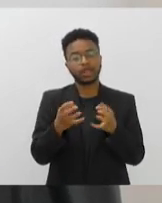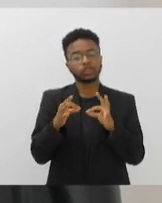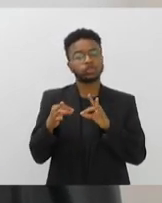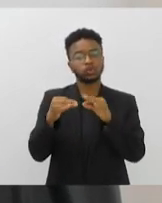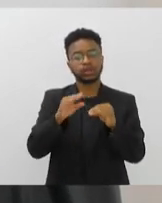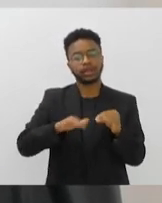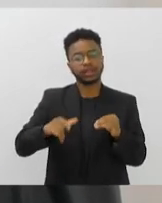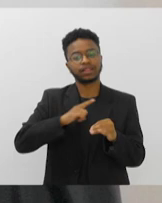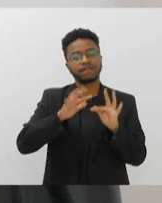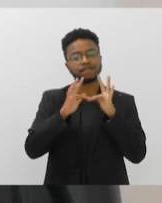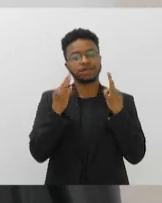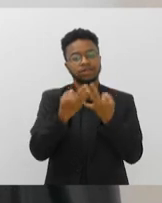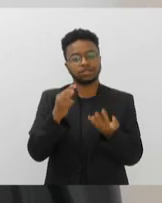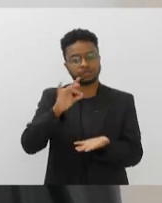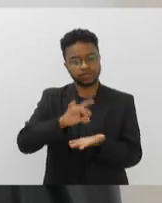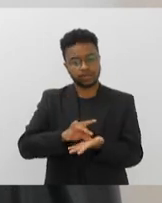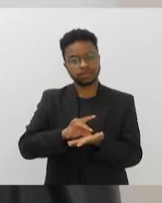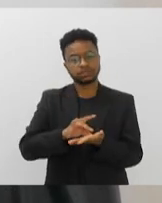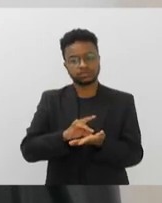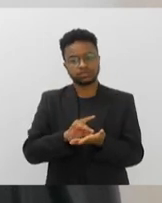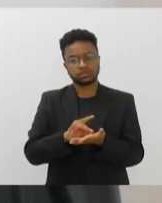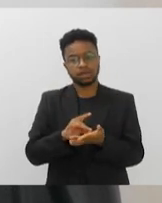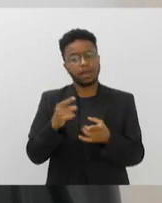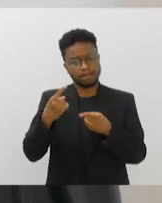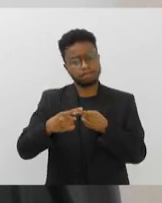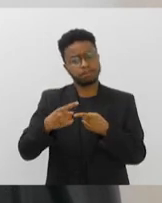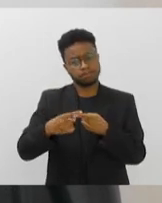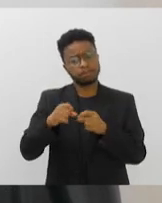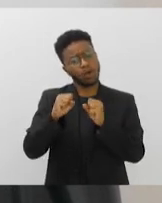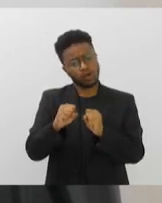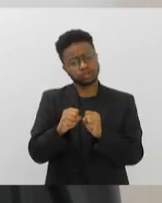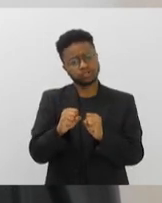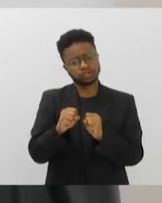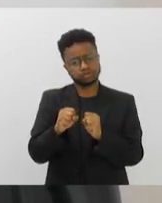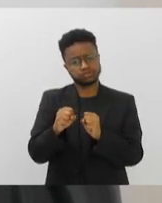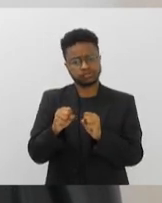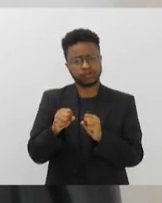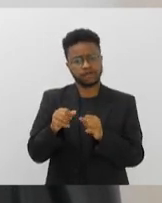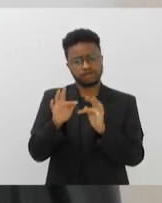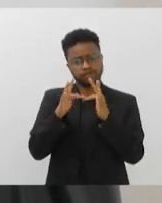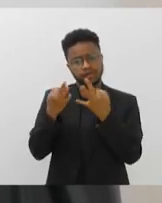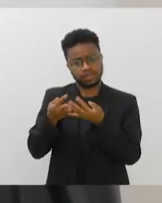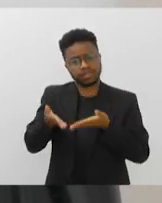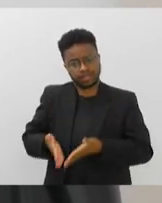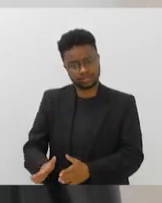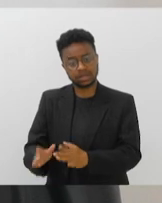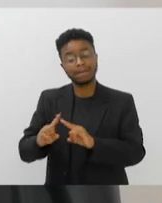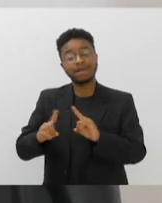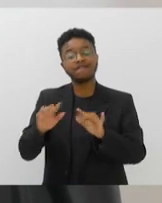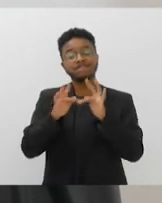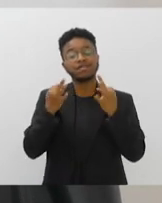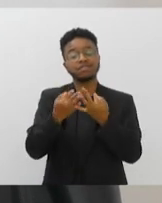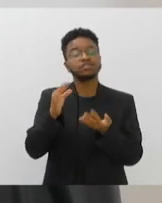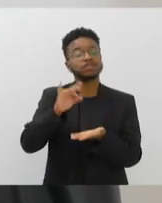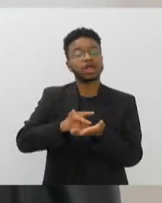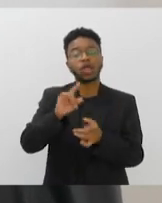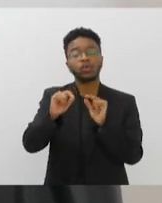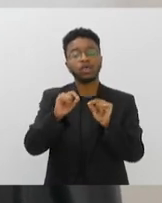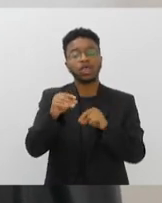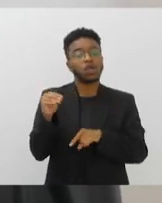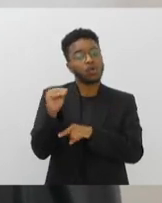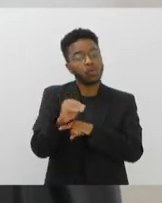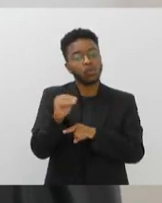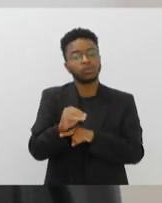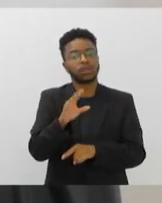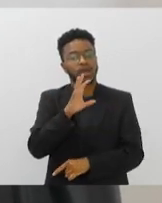família de verdade que pode ser até biológica mas a família de verdade aquela que cuida que ama aí